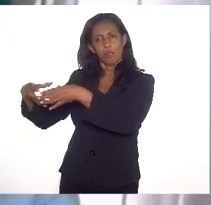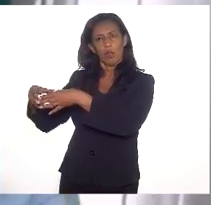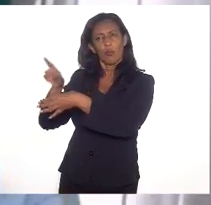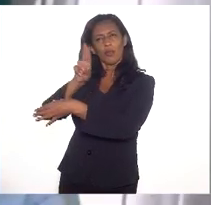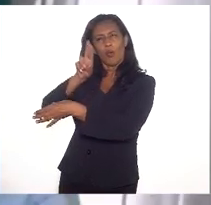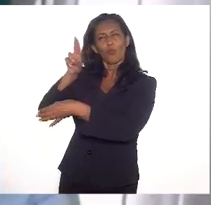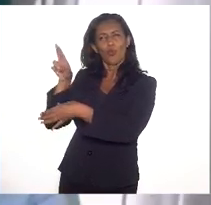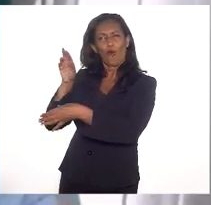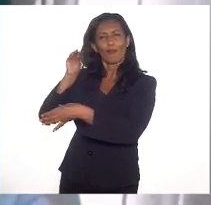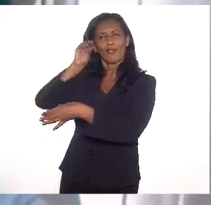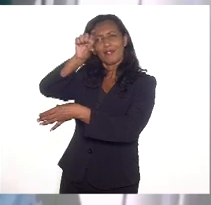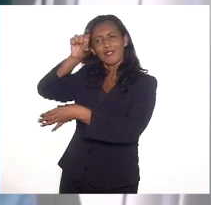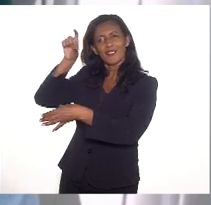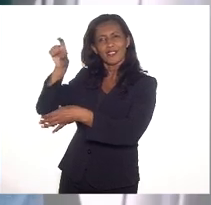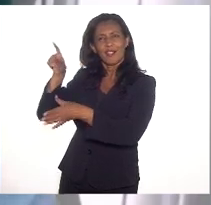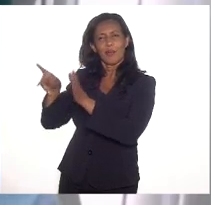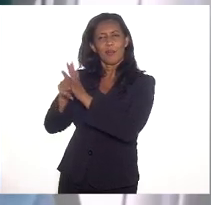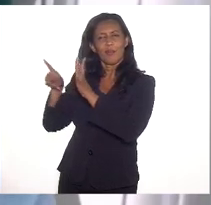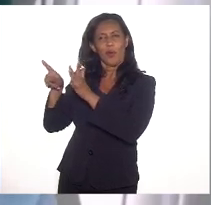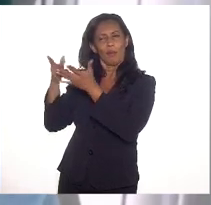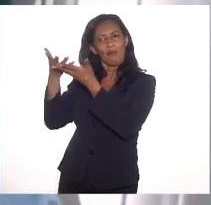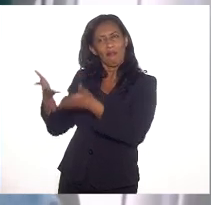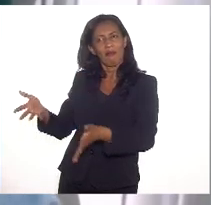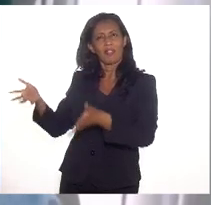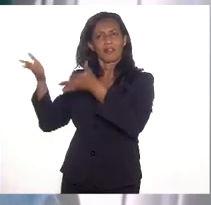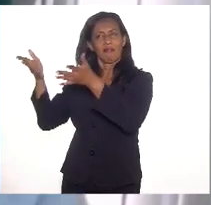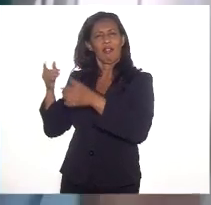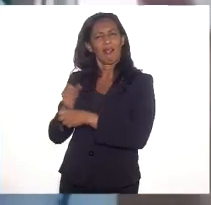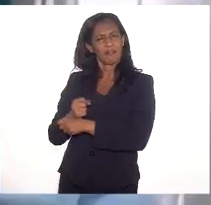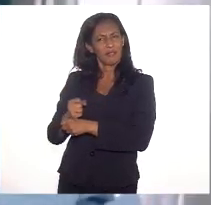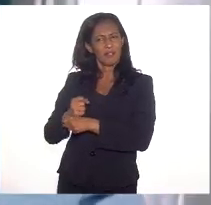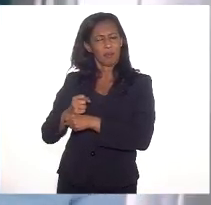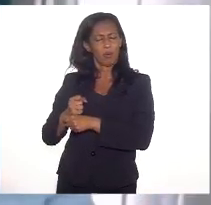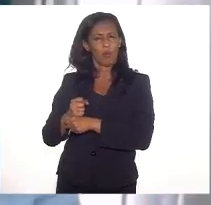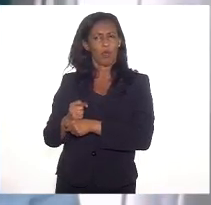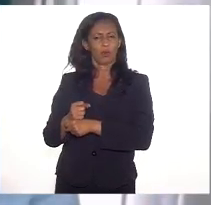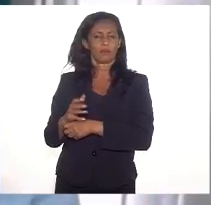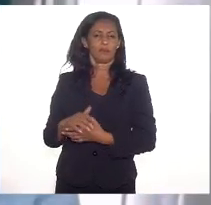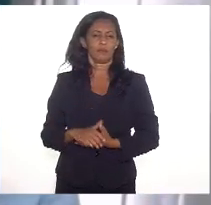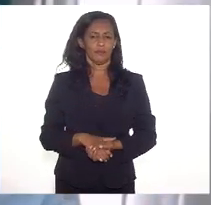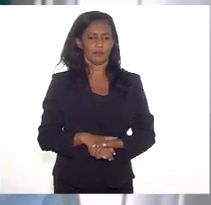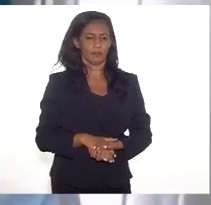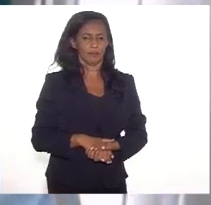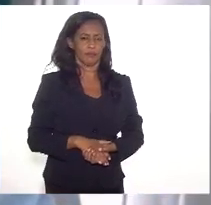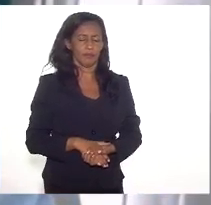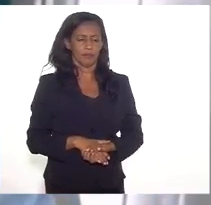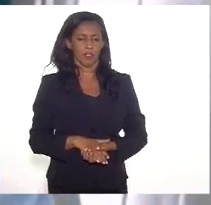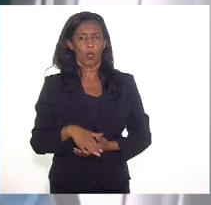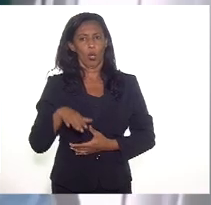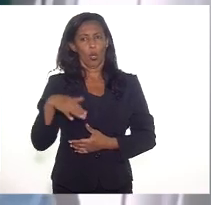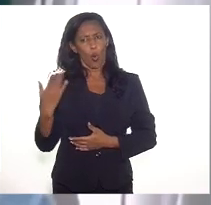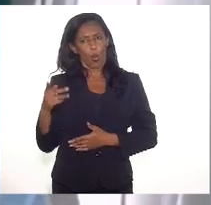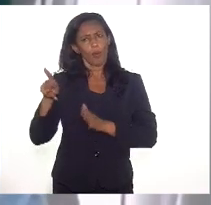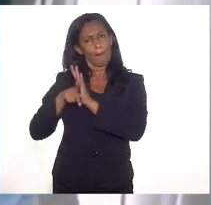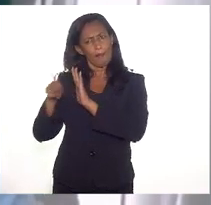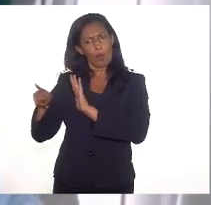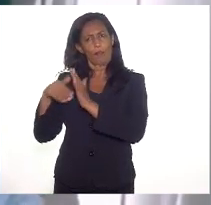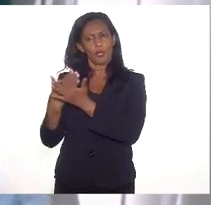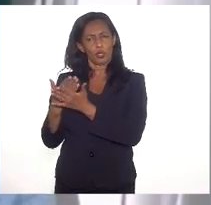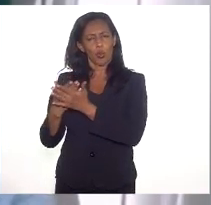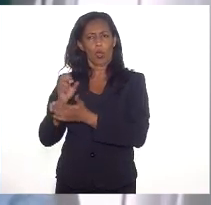tem um patrono. Na Vila Ipiranga, a Margarete trabalhou por vários anos, seja na própria escola, seja dirigindo a Biblioteca Popular Municipal da